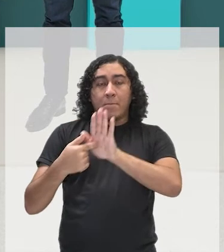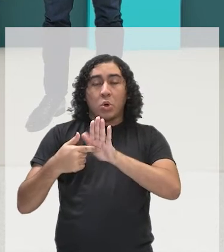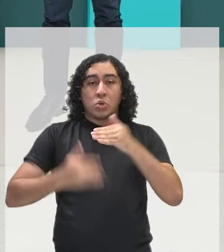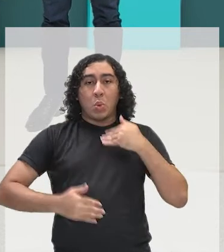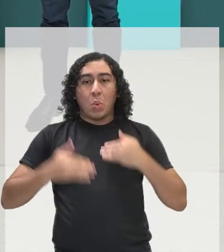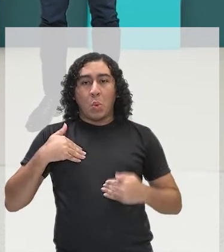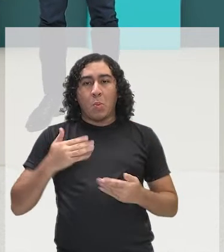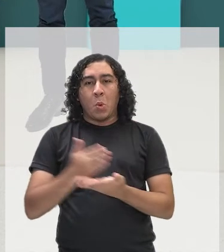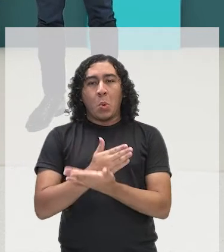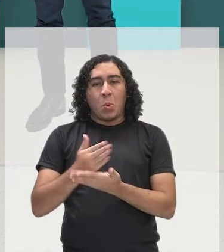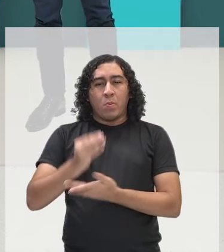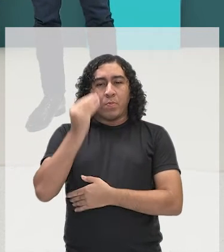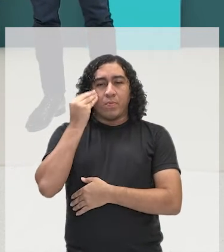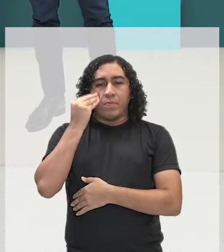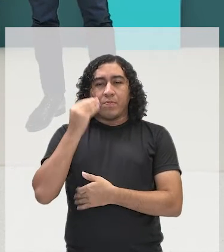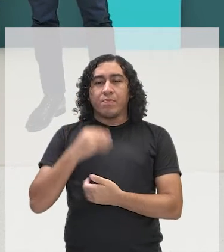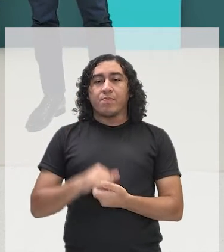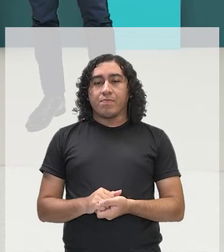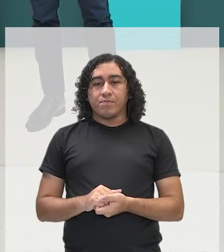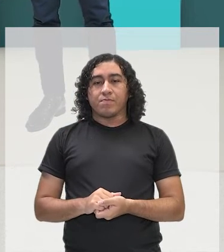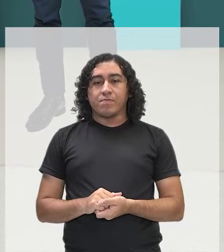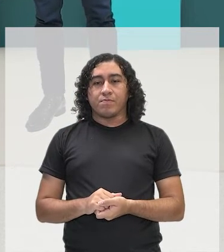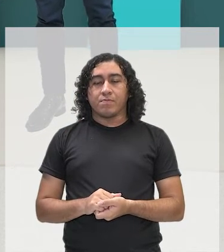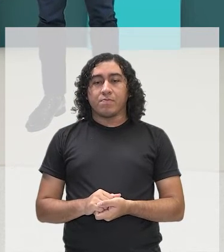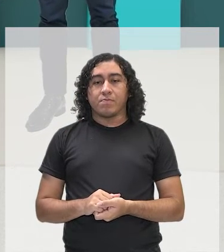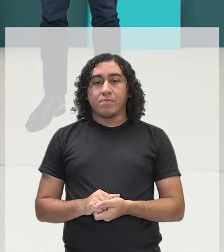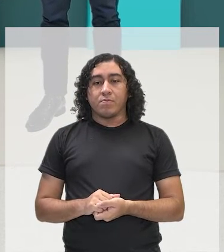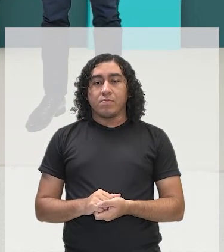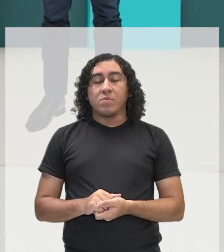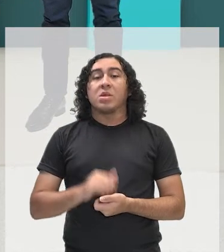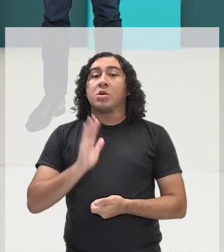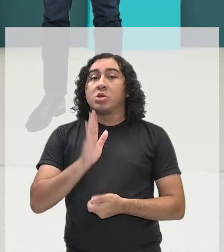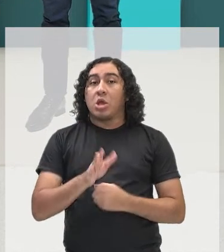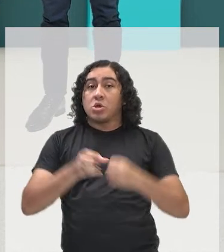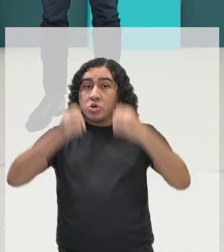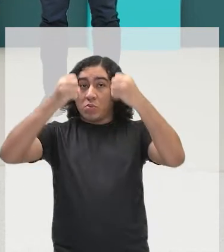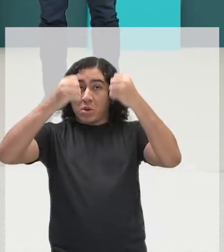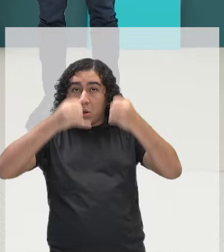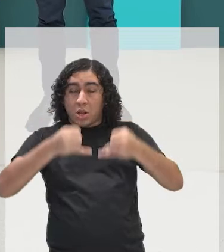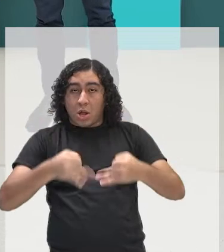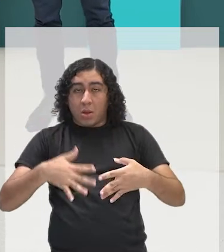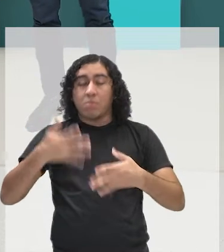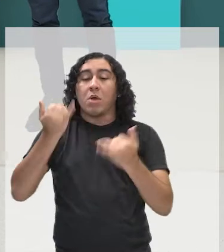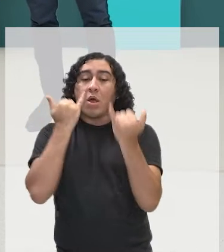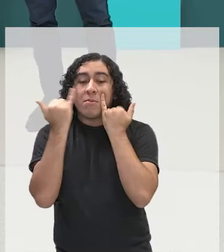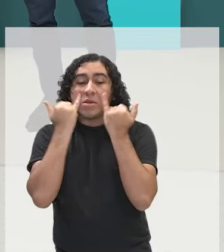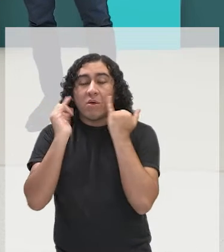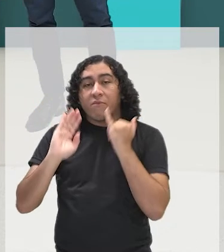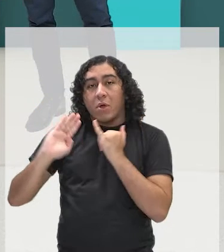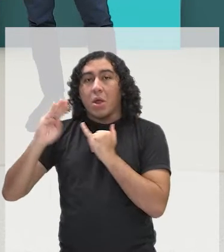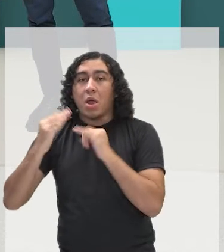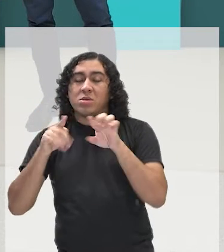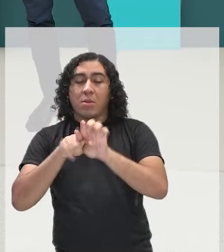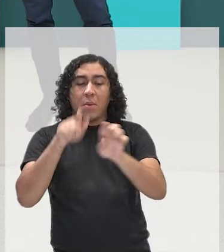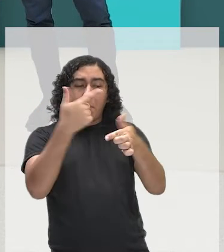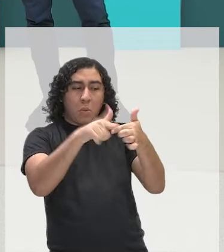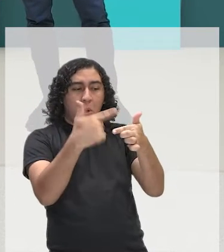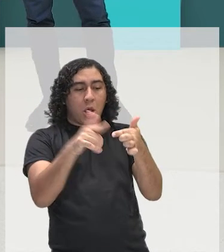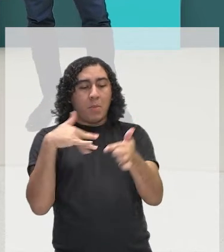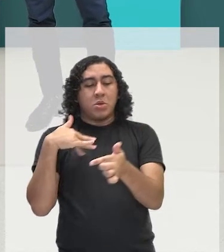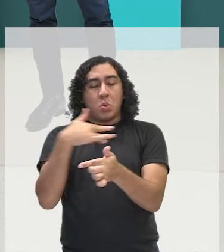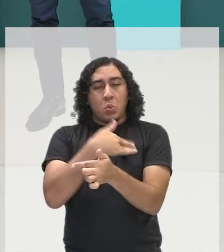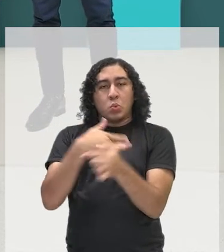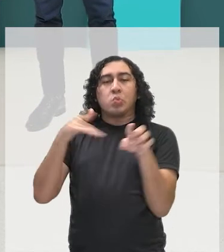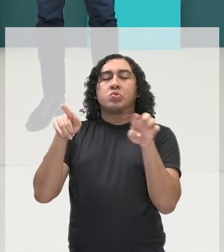fake news, né, relacionadas a problemas de saúde, a não vacinação, fake news que circularam bastante aí também no período